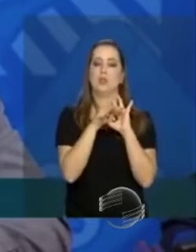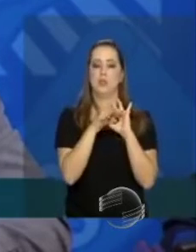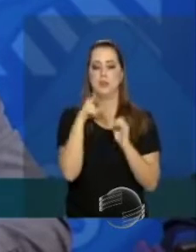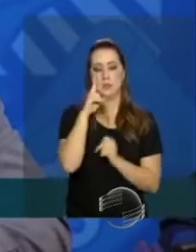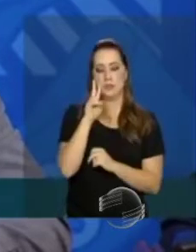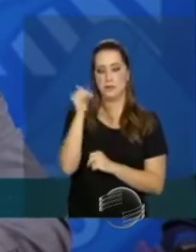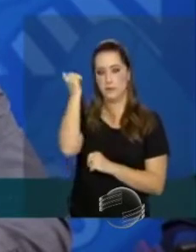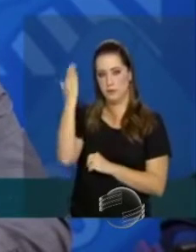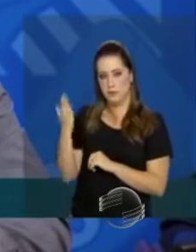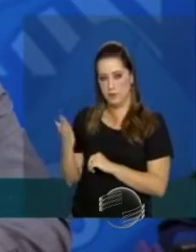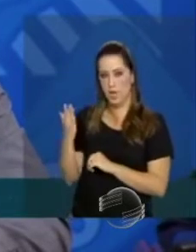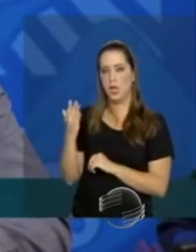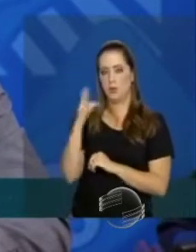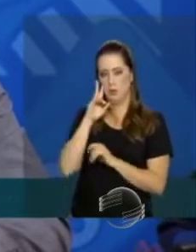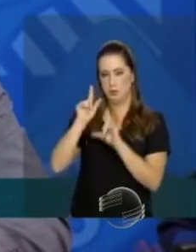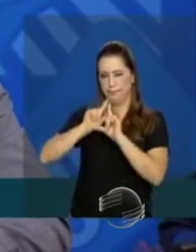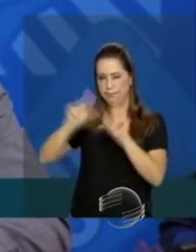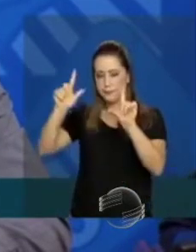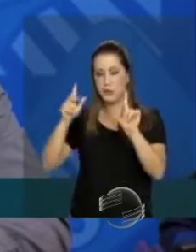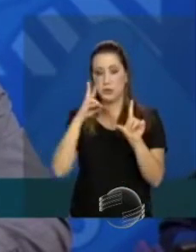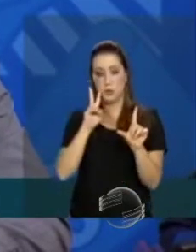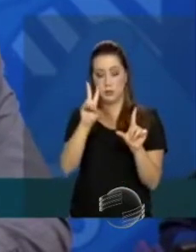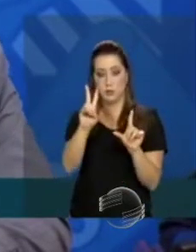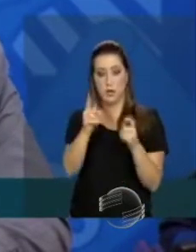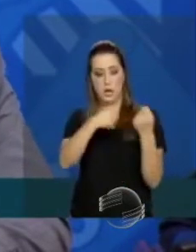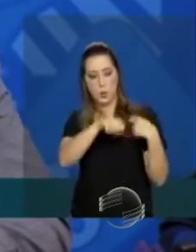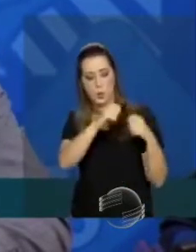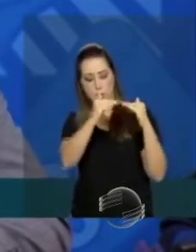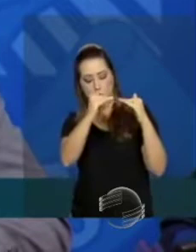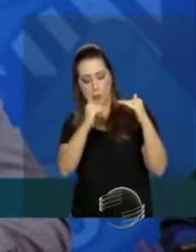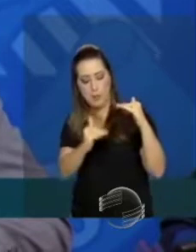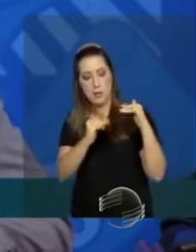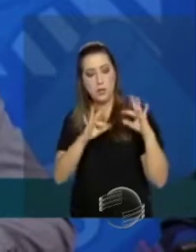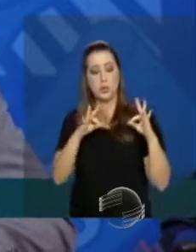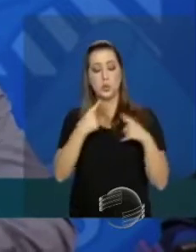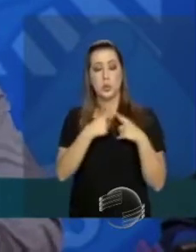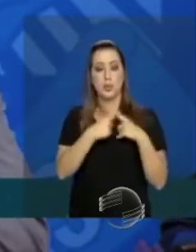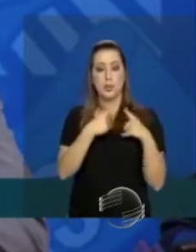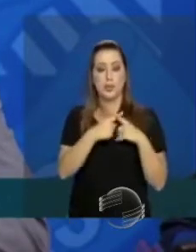slide que eu coloquei, você vê que a parte econômica está embaixo, porque ela traspassa